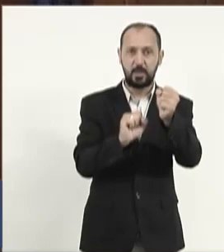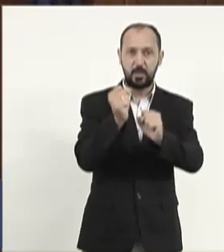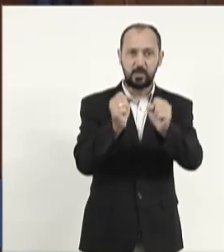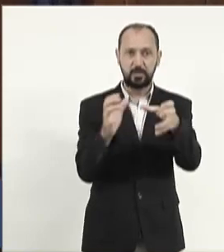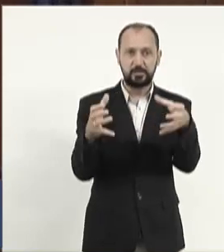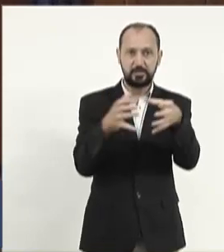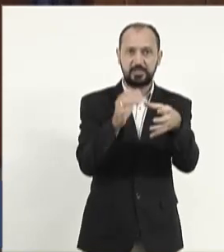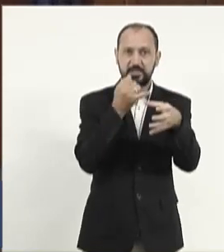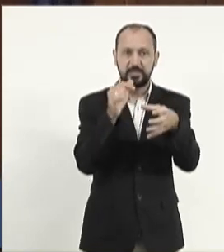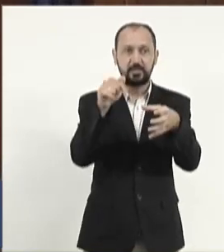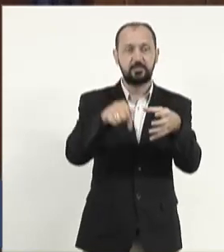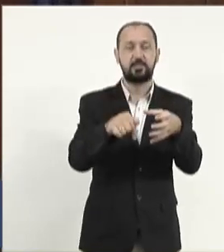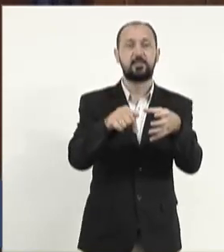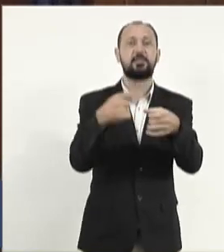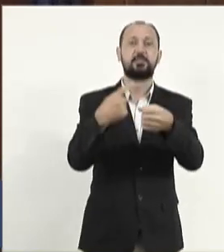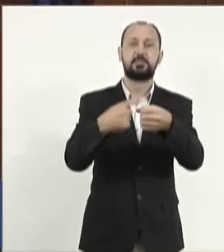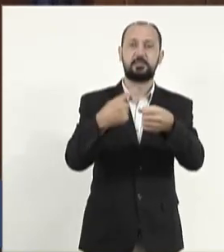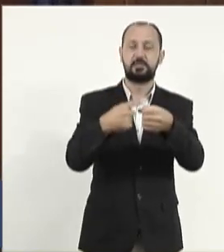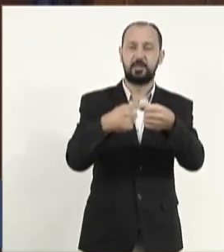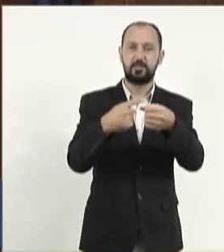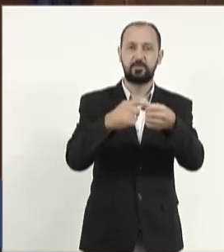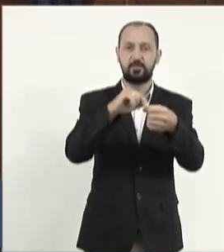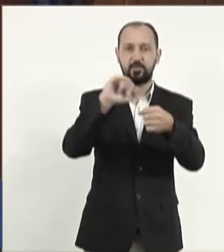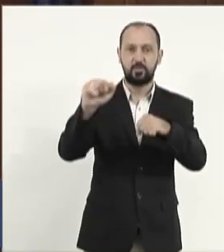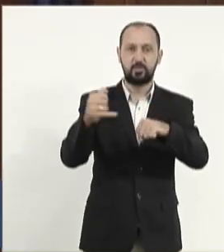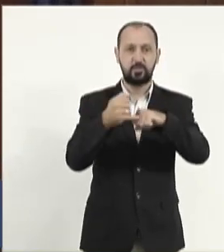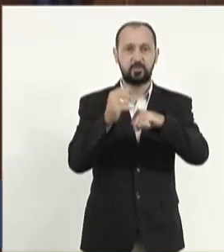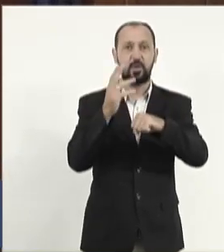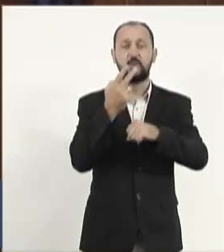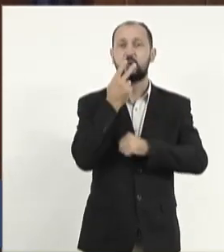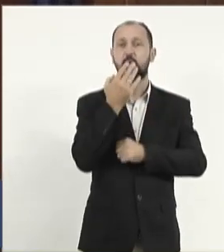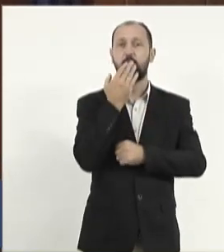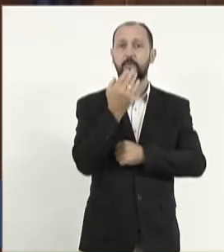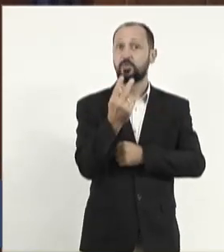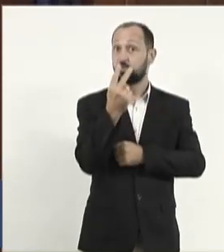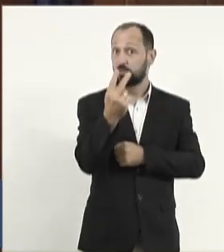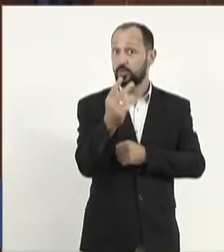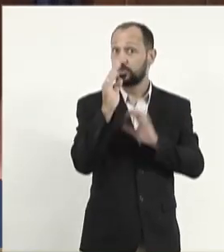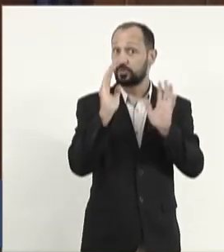de energia na cidade de Juti. Nós já fizemos 2 pedidos aqui, né, e até